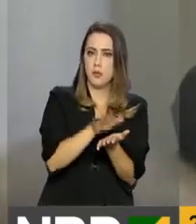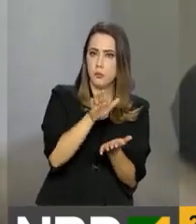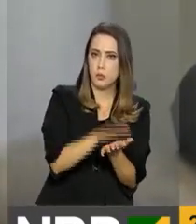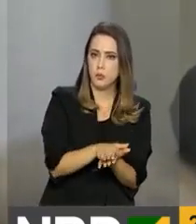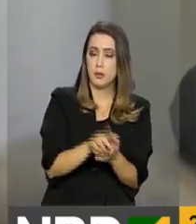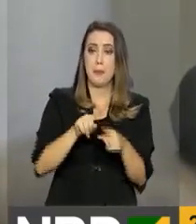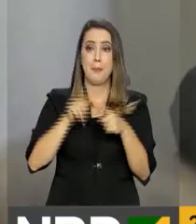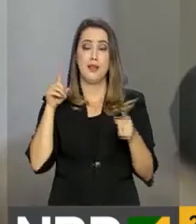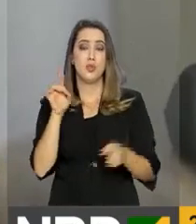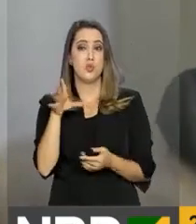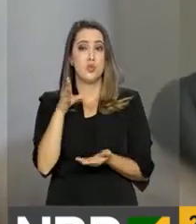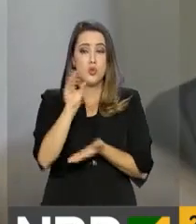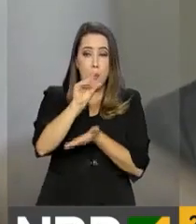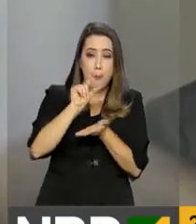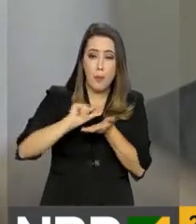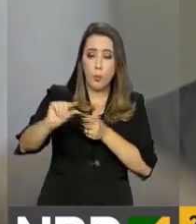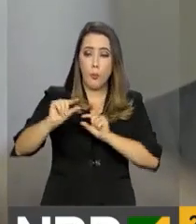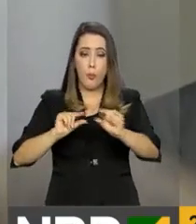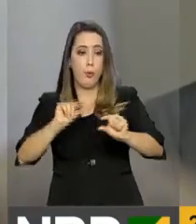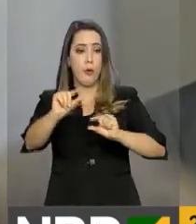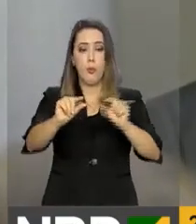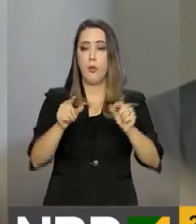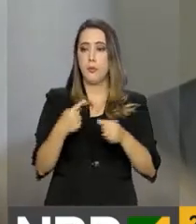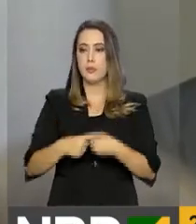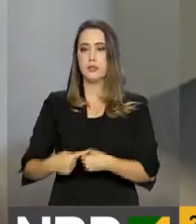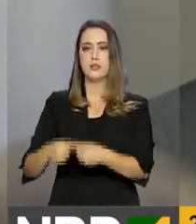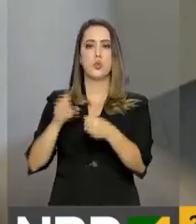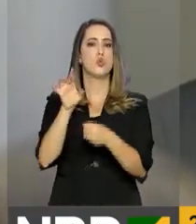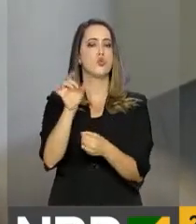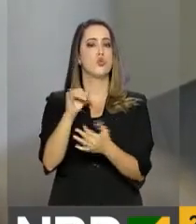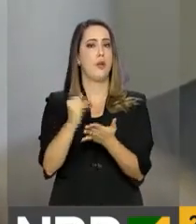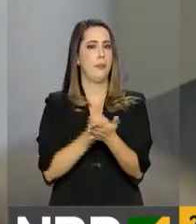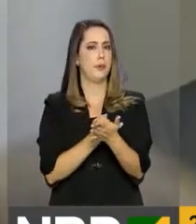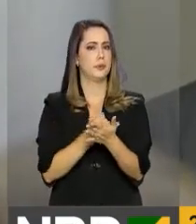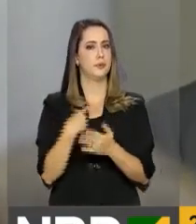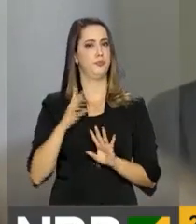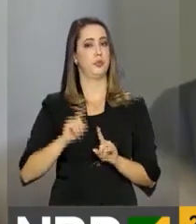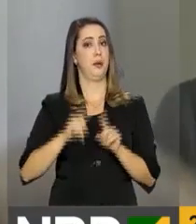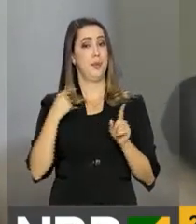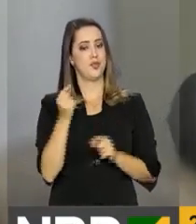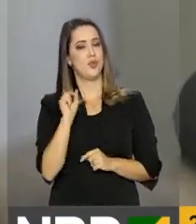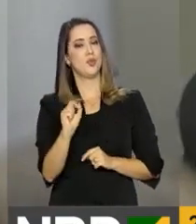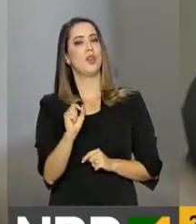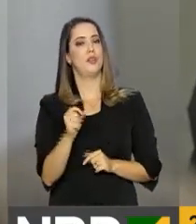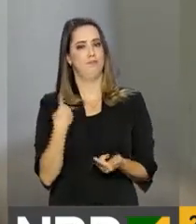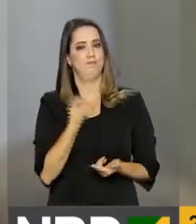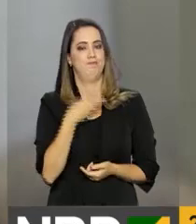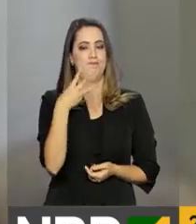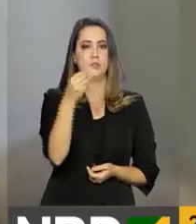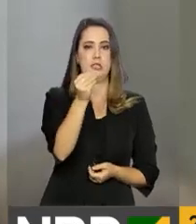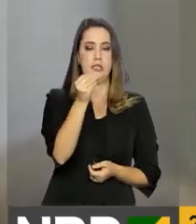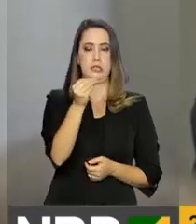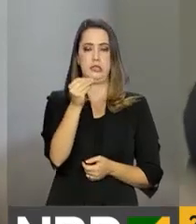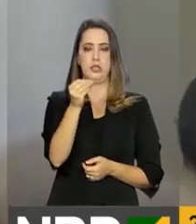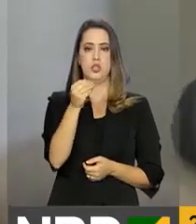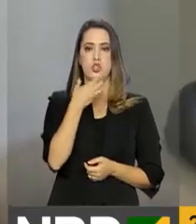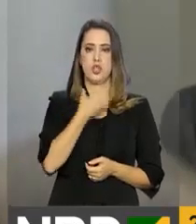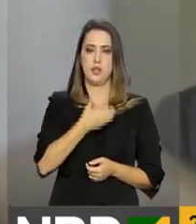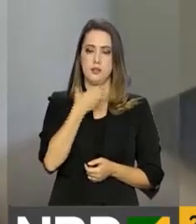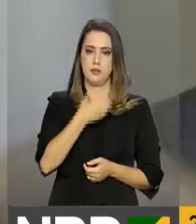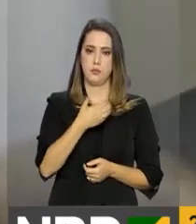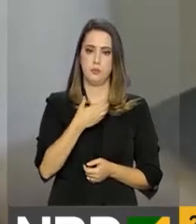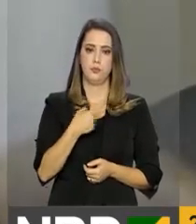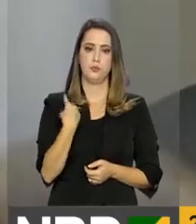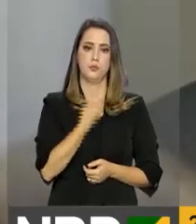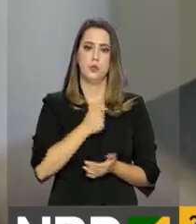é? E neste momento, o que é que nós fizemos? Nós editamos no dia 30 de dezembro, não é, Marcelo? Dia 30